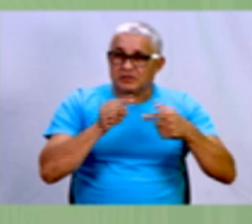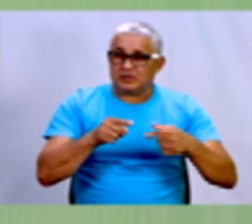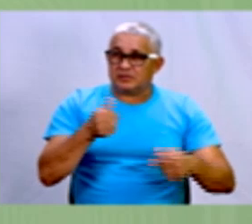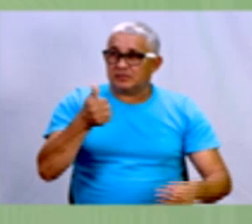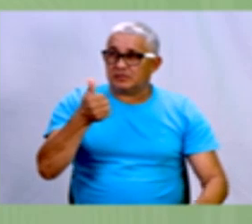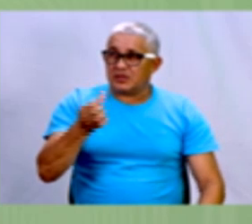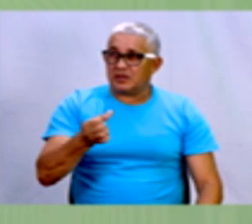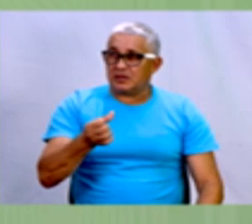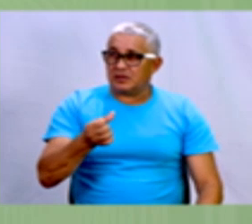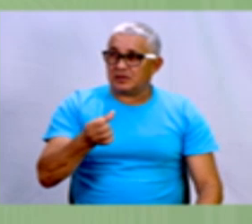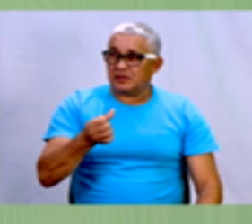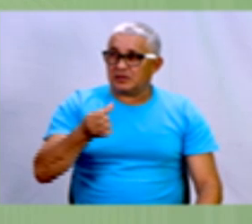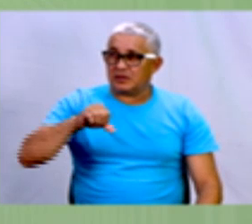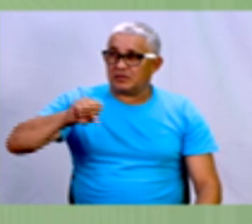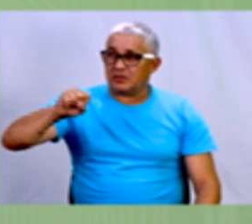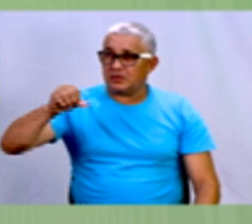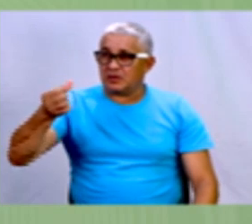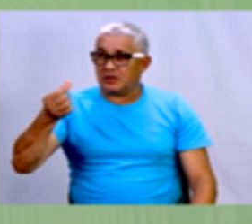encontrar,